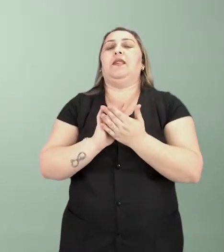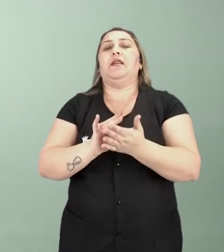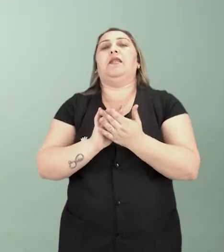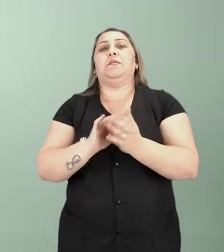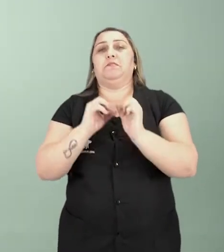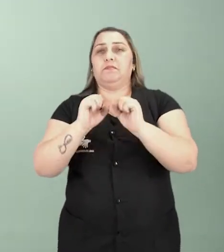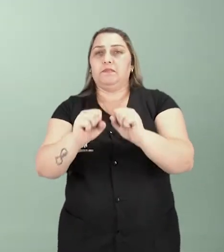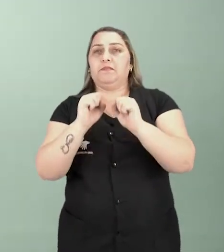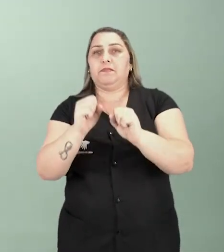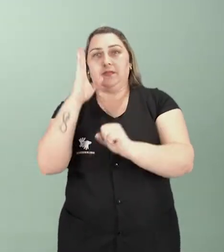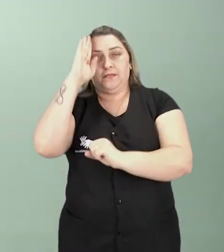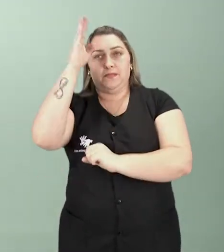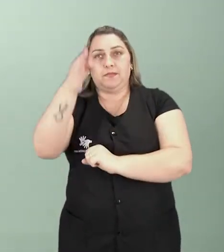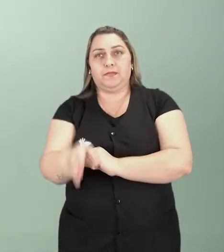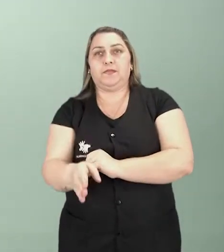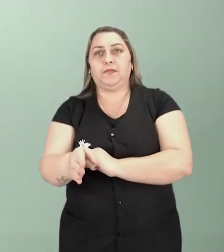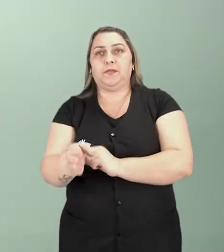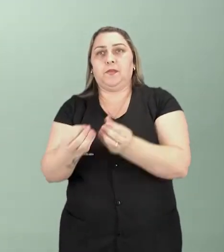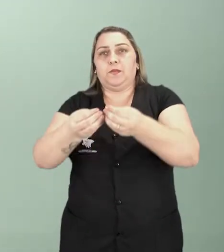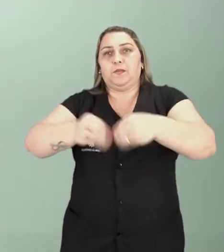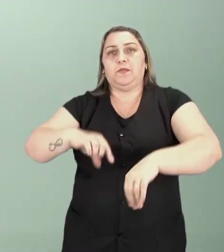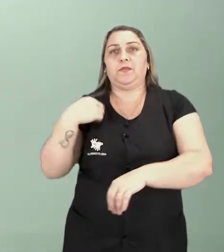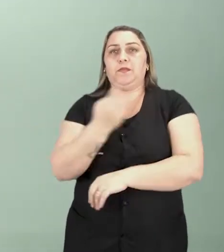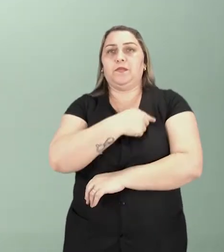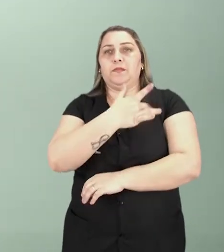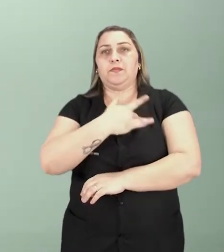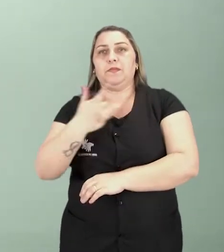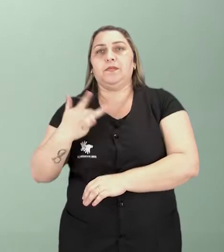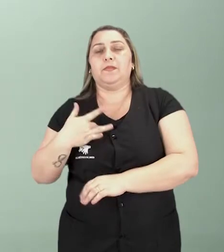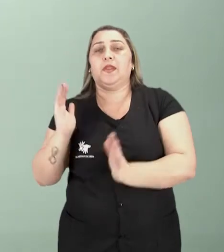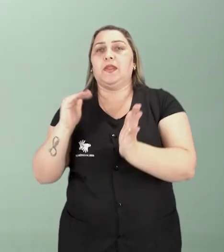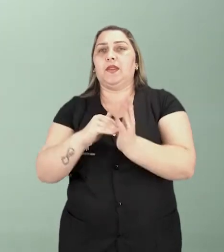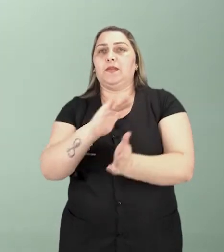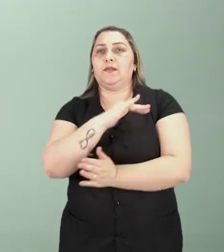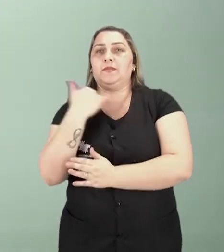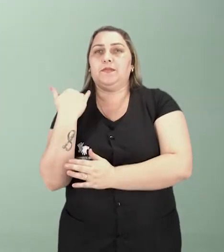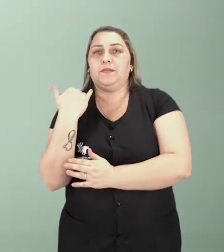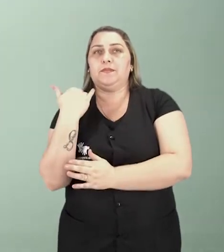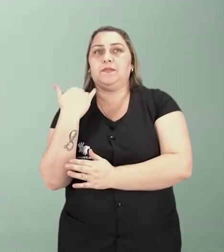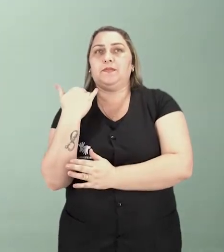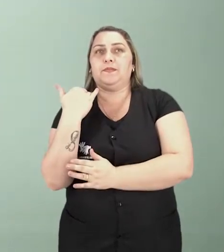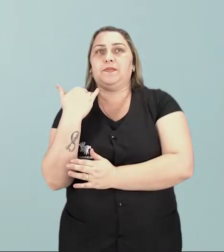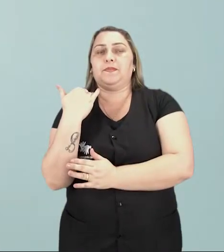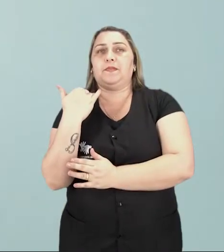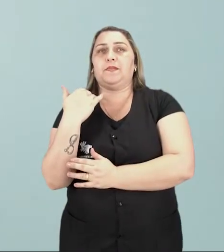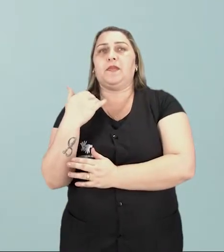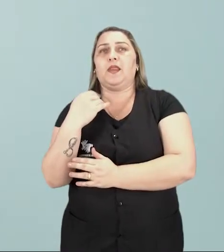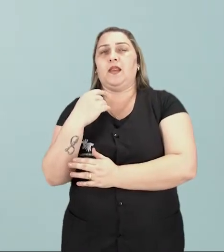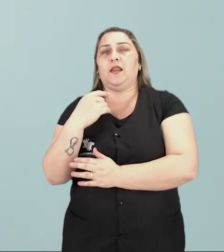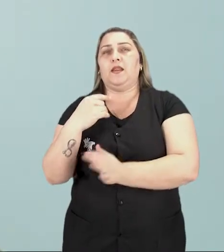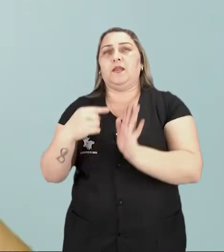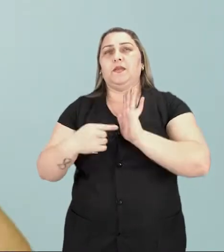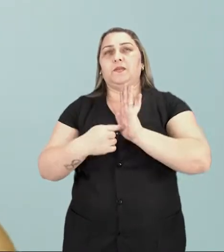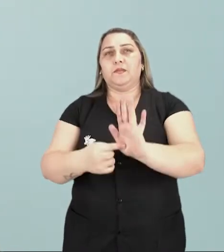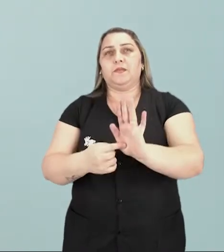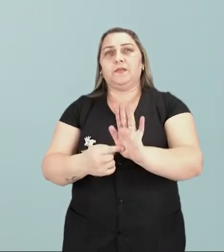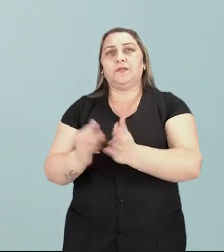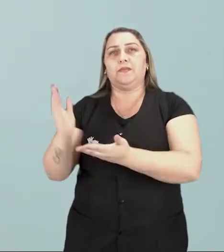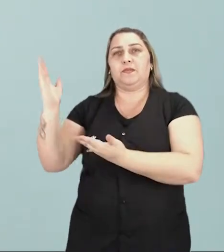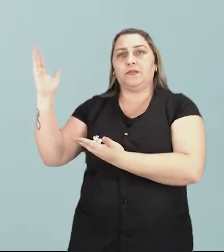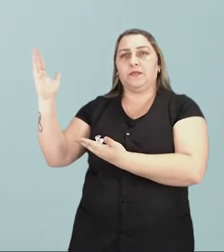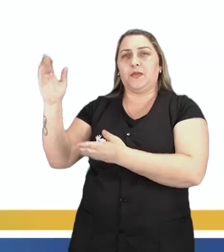elas podem principalmente prejudicar a nossa saúde e até nos matar. Esse que está aparecendo aí para vocês é